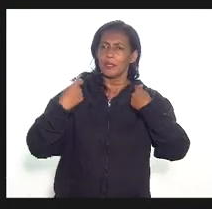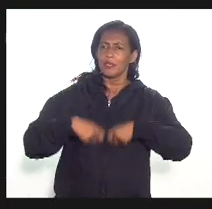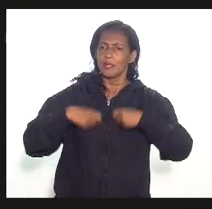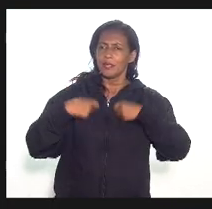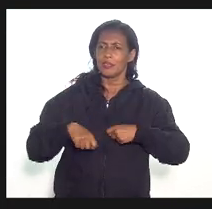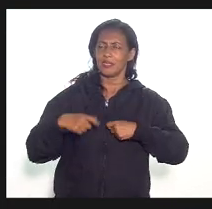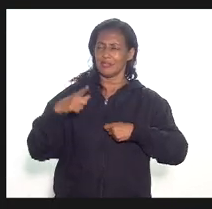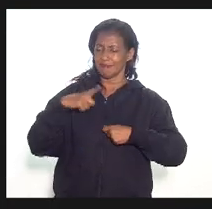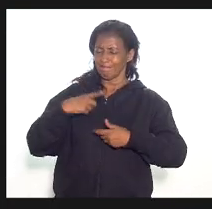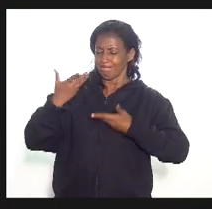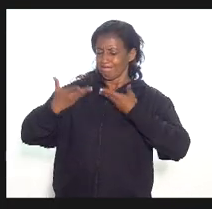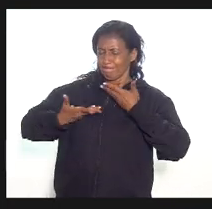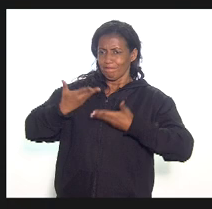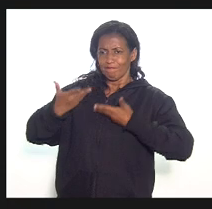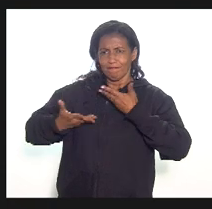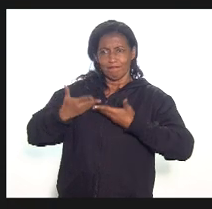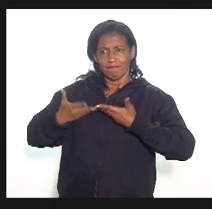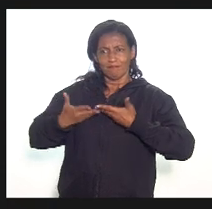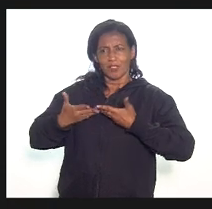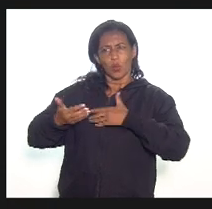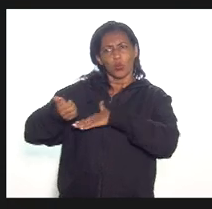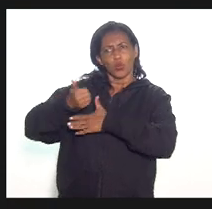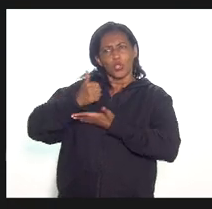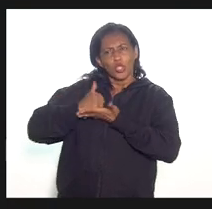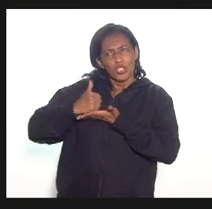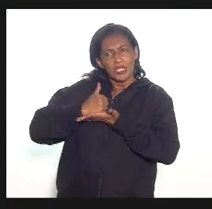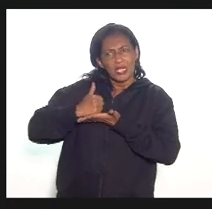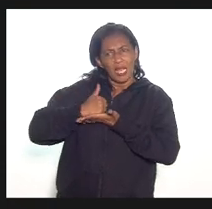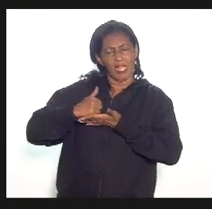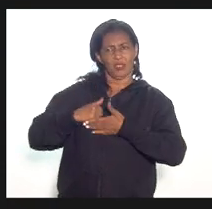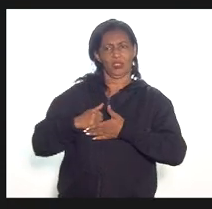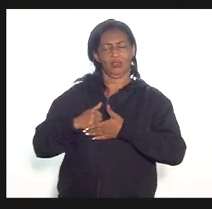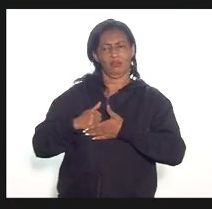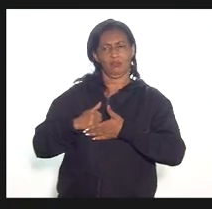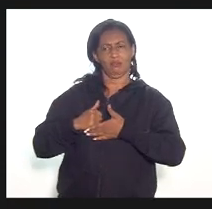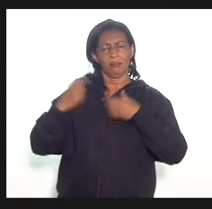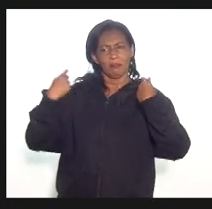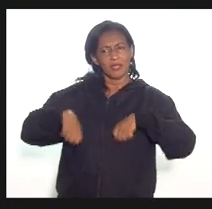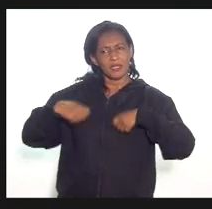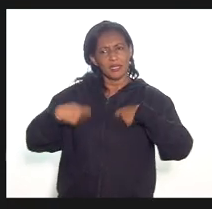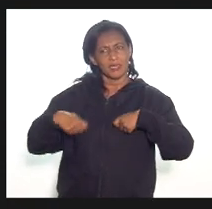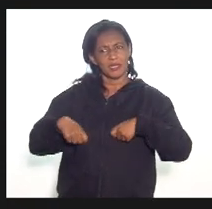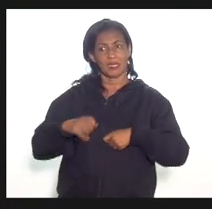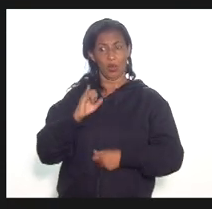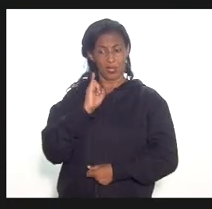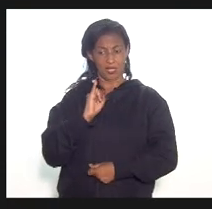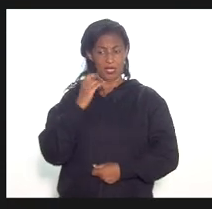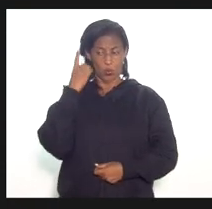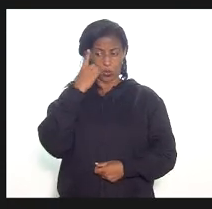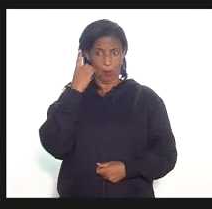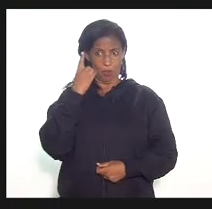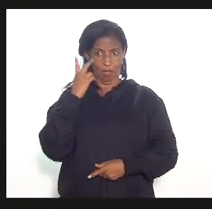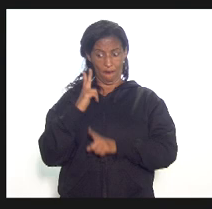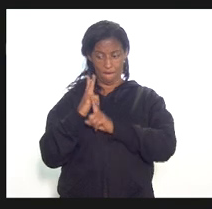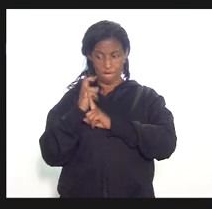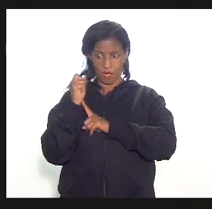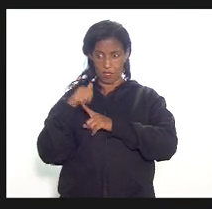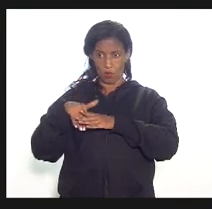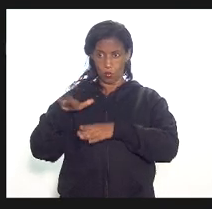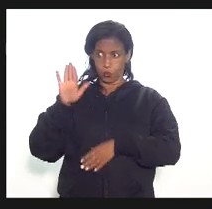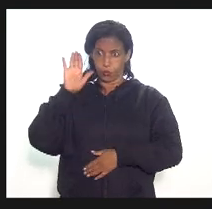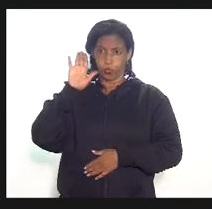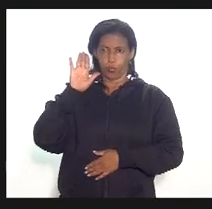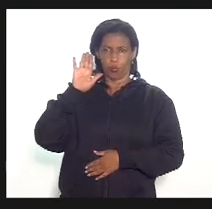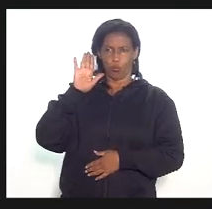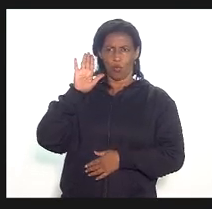ser tratado com a máxima dignidade agora se um deputado eleito não